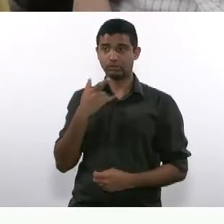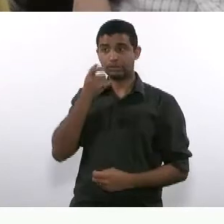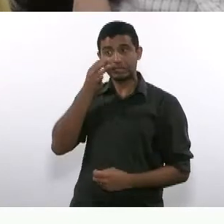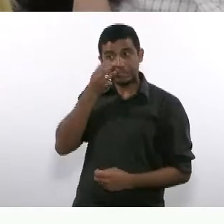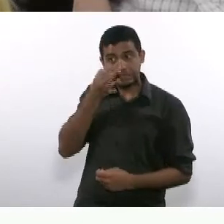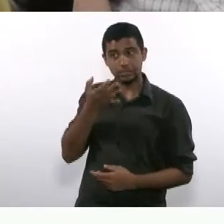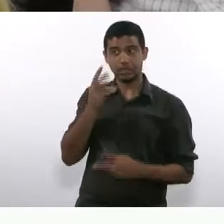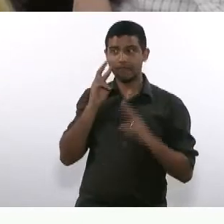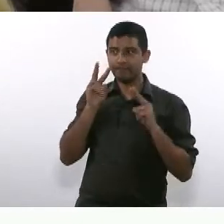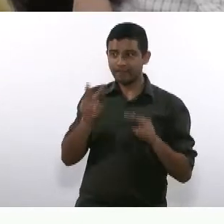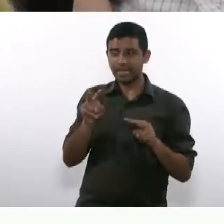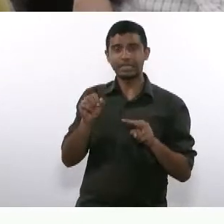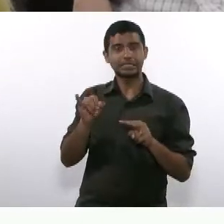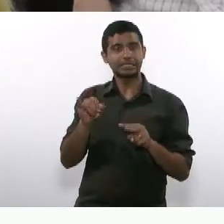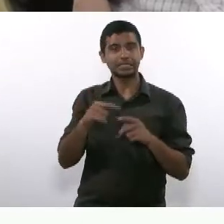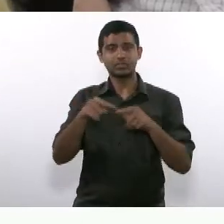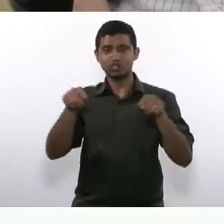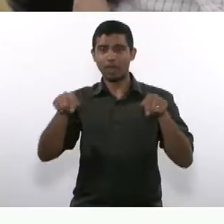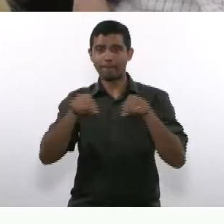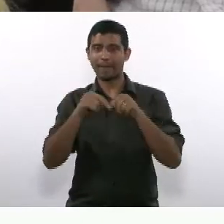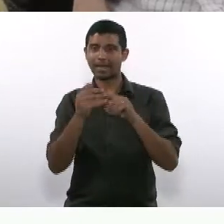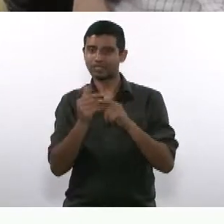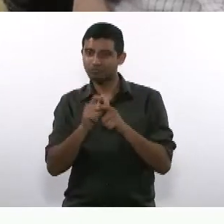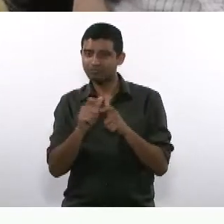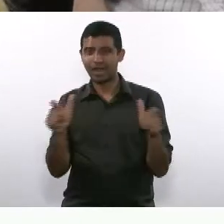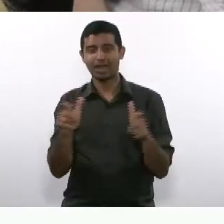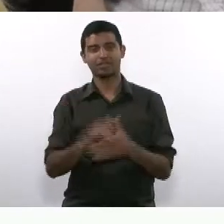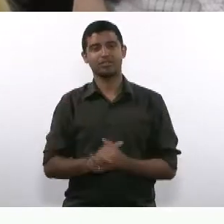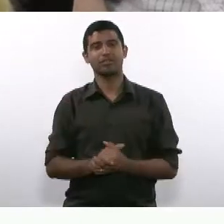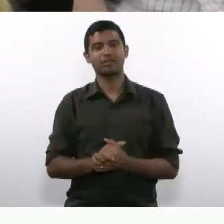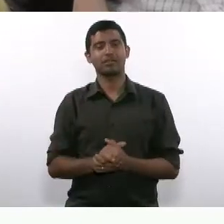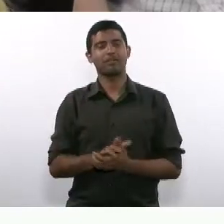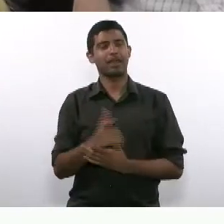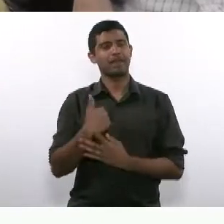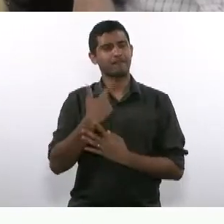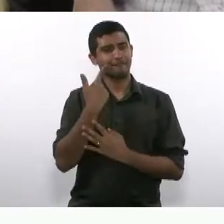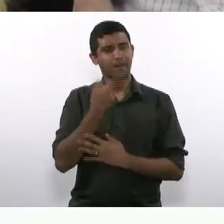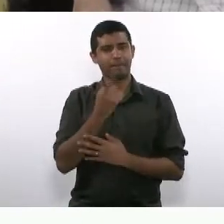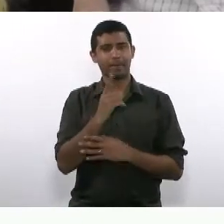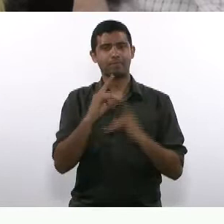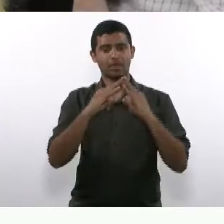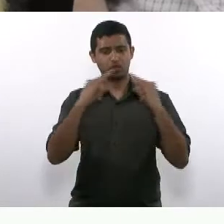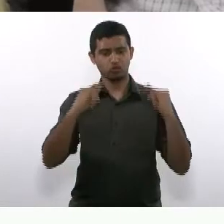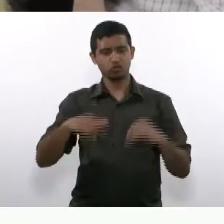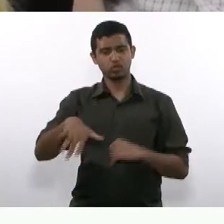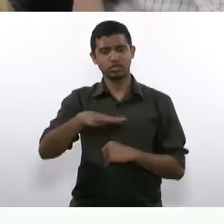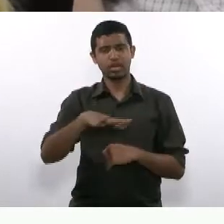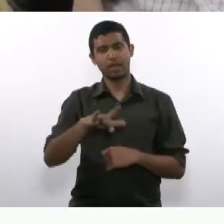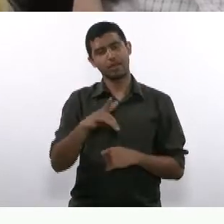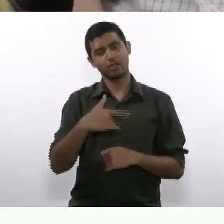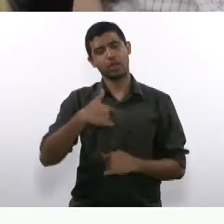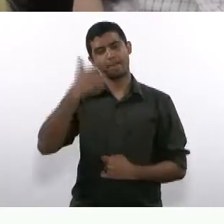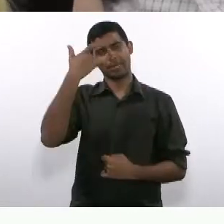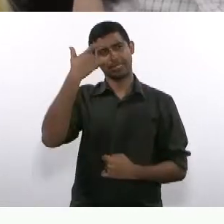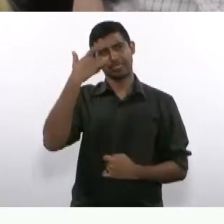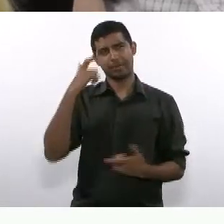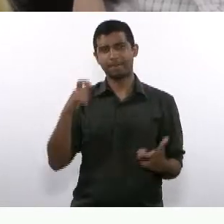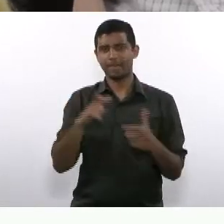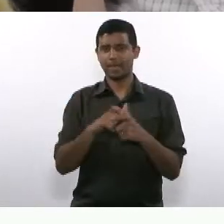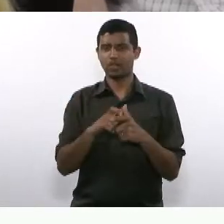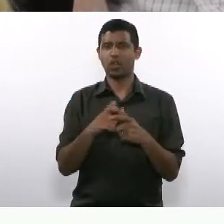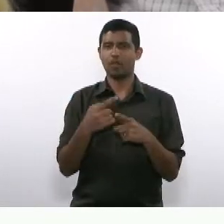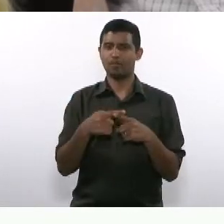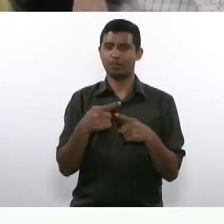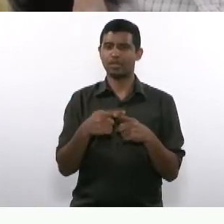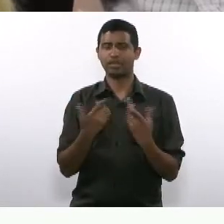espaço. Então, a gente achou que para um primeiro salão, quer dizer, depois de 6 anos, que era melhor a gente fazer uma coisa um pouco menor do que a gente ter espaços vazios.